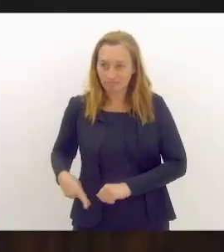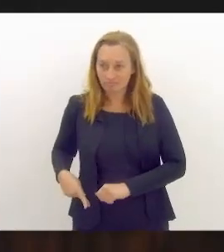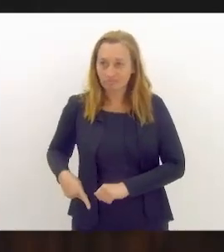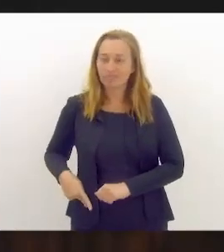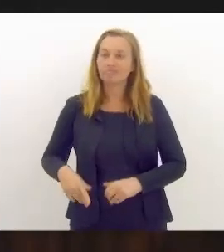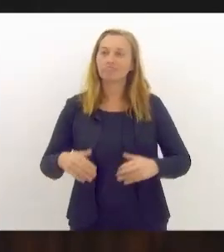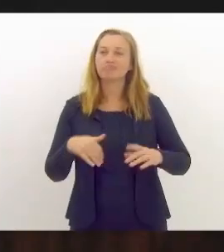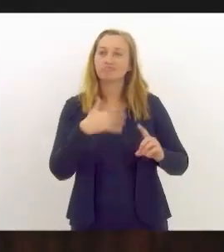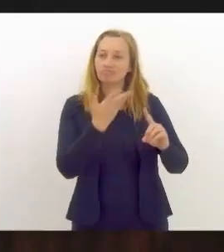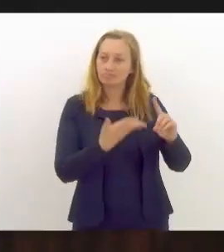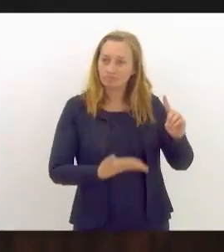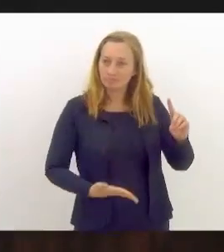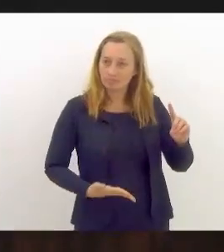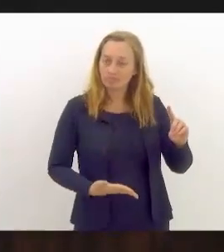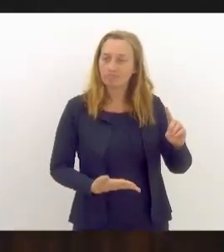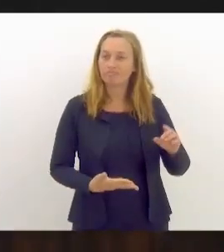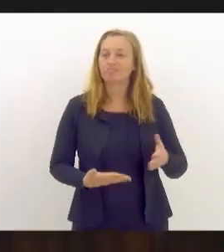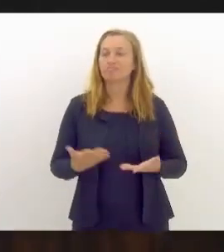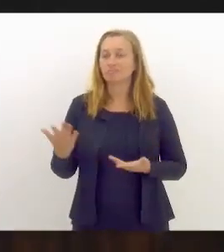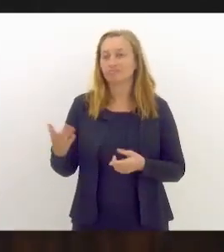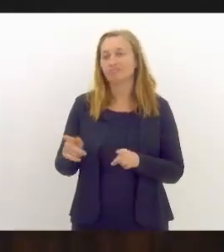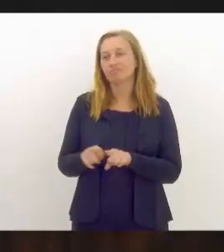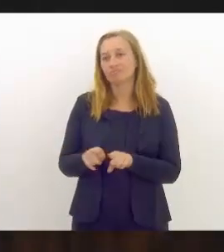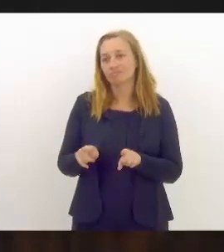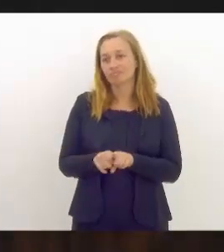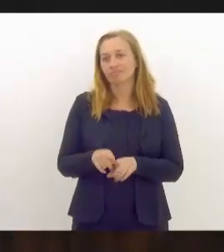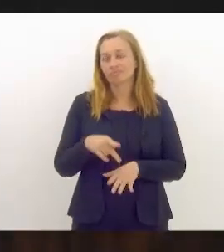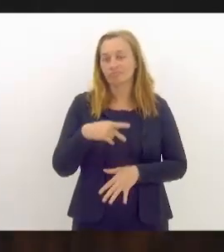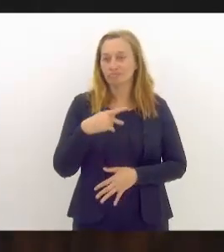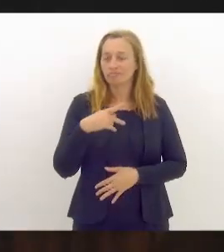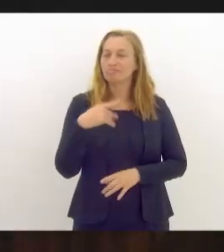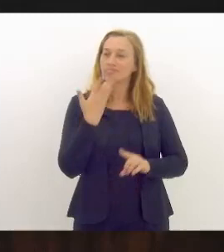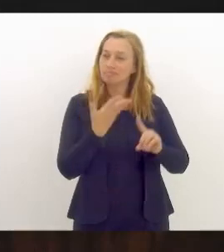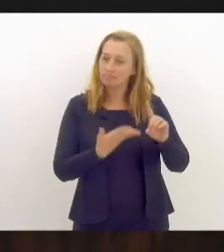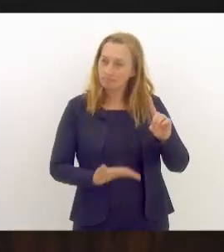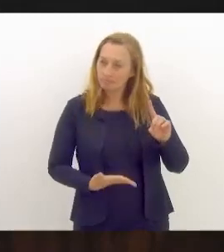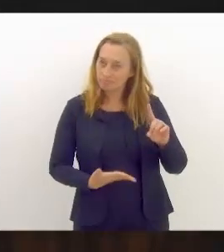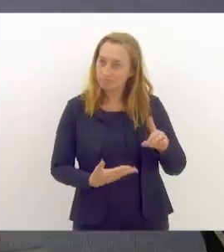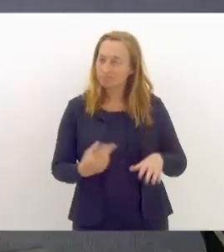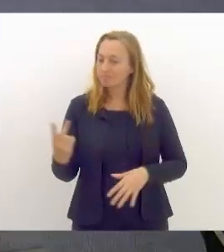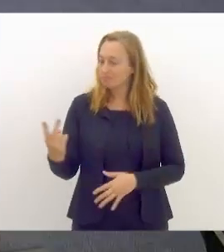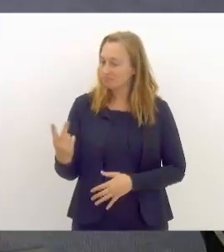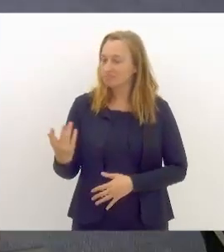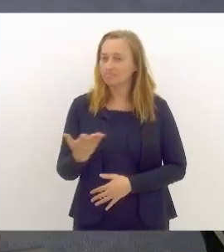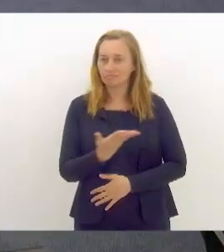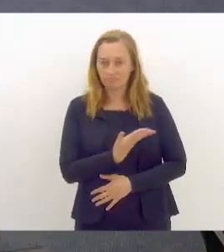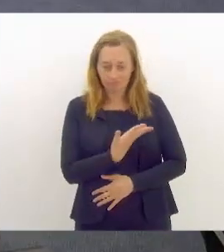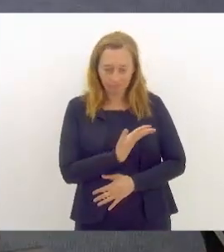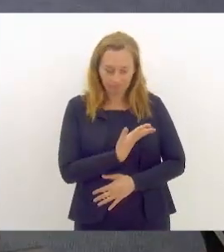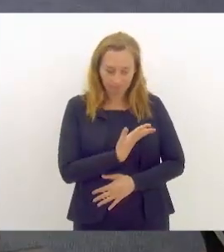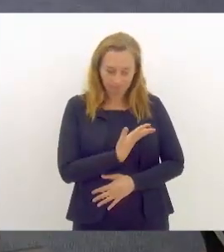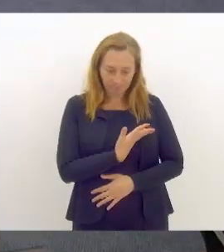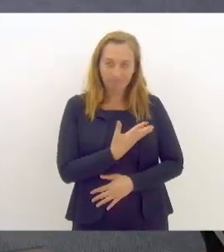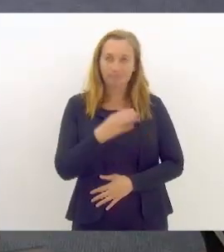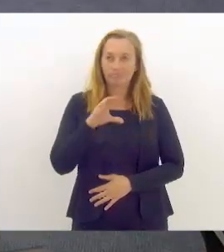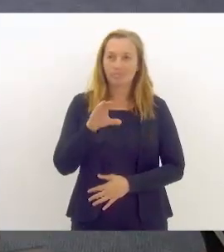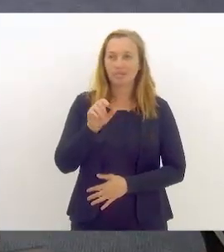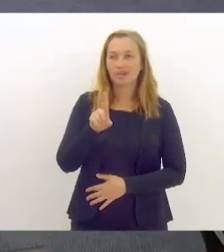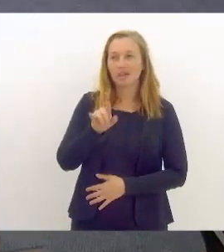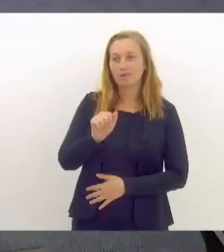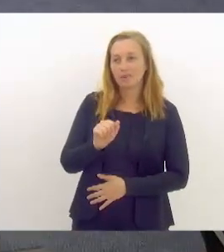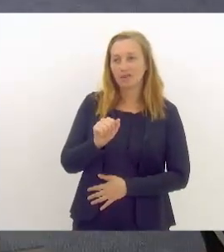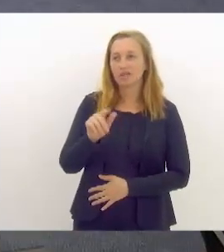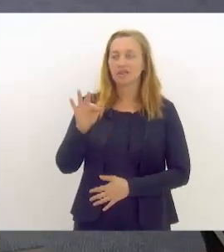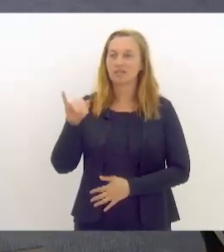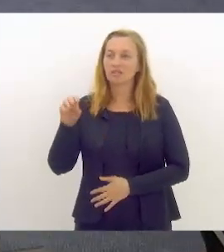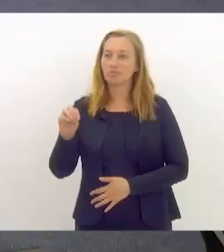sessão solene para que faça também a sua homenagem aos nossos queridos Camila farani